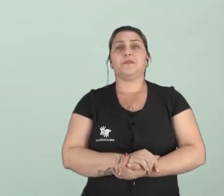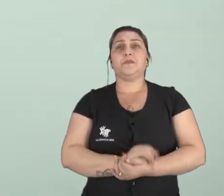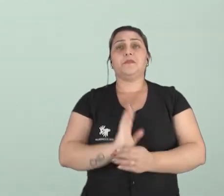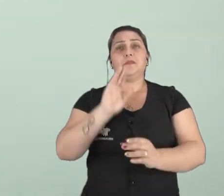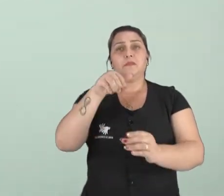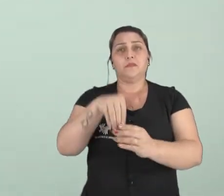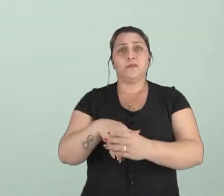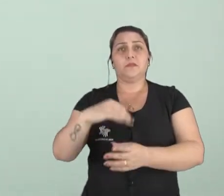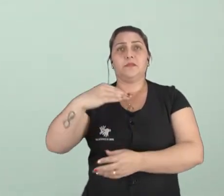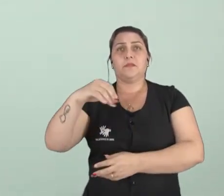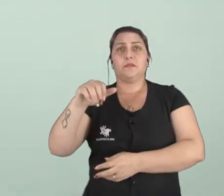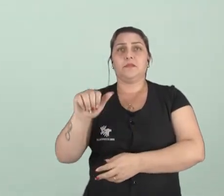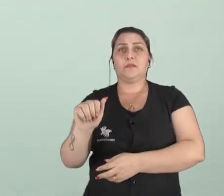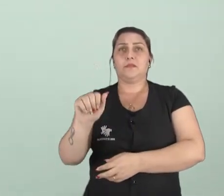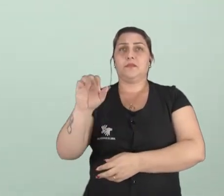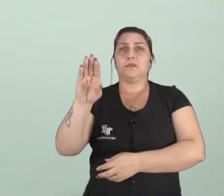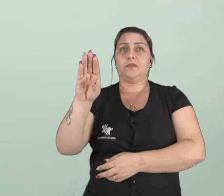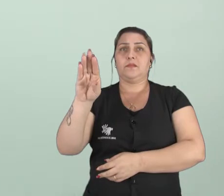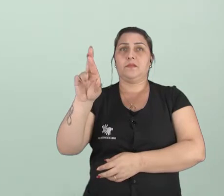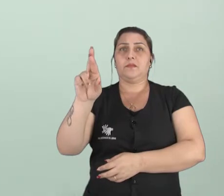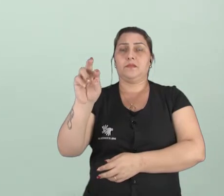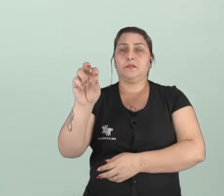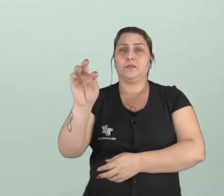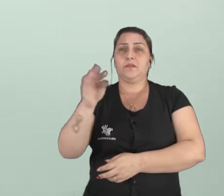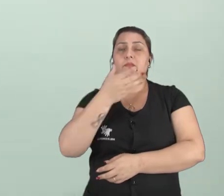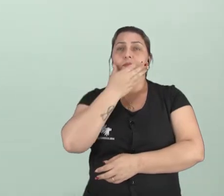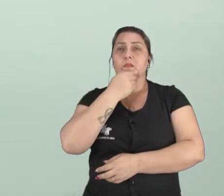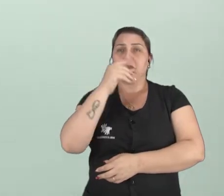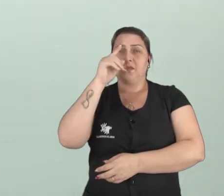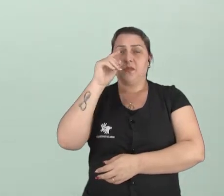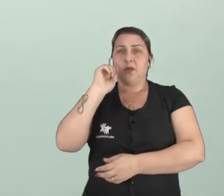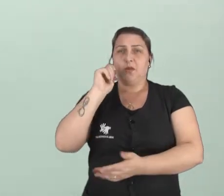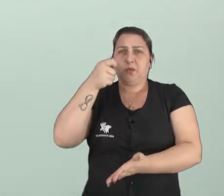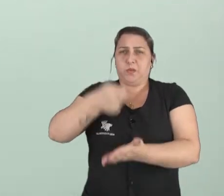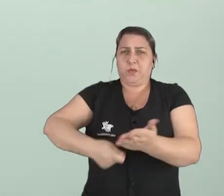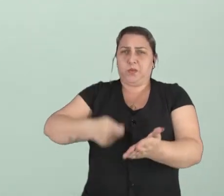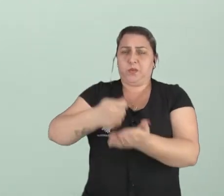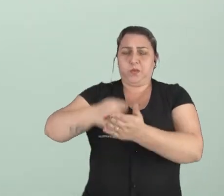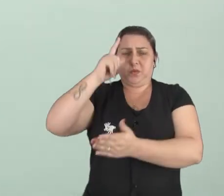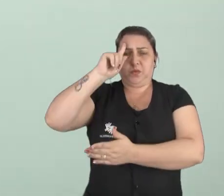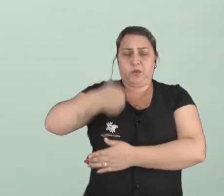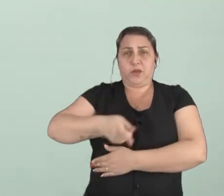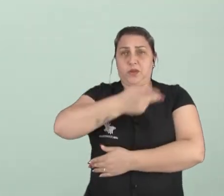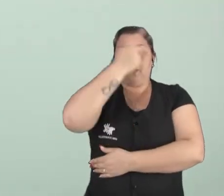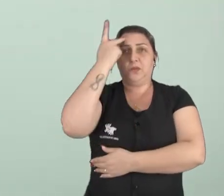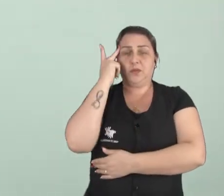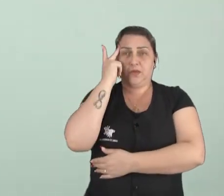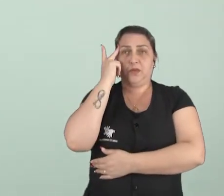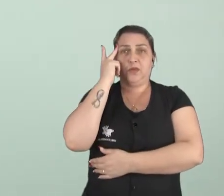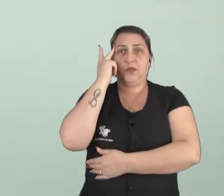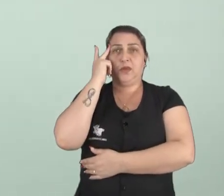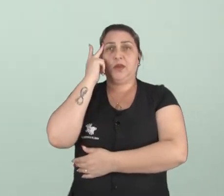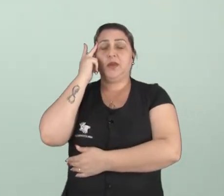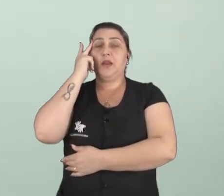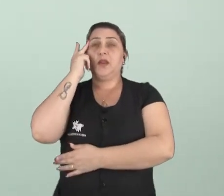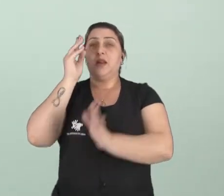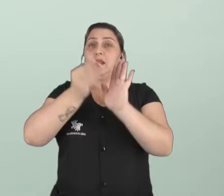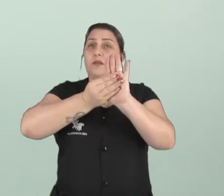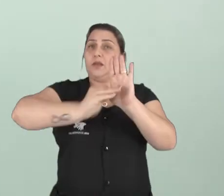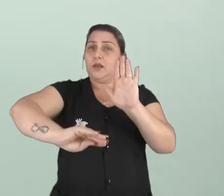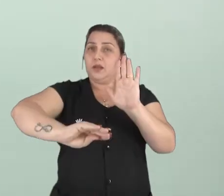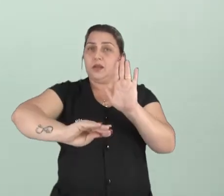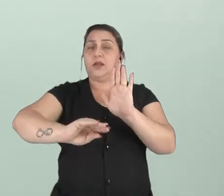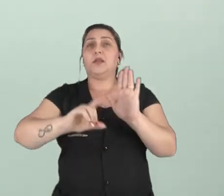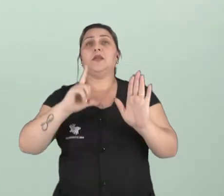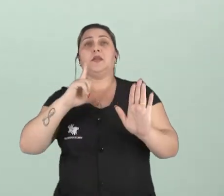esse voto do cabresto, né? Que é o homem que era obrigado a votar naquelas pessoas que eram indicadas, né? A